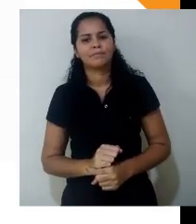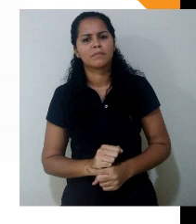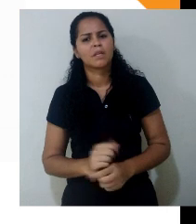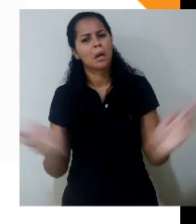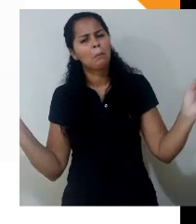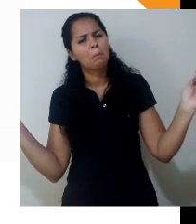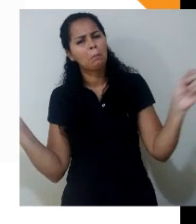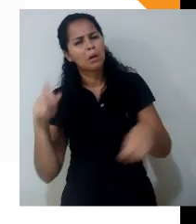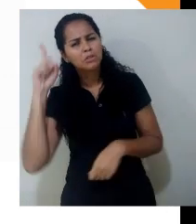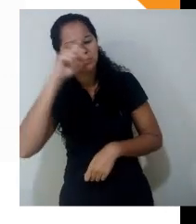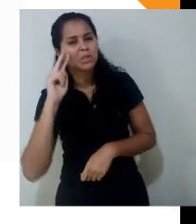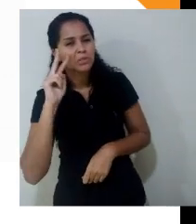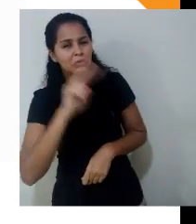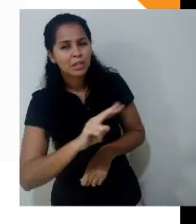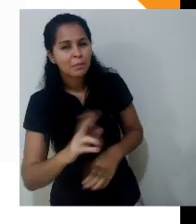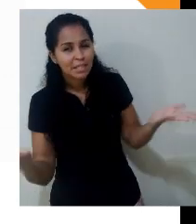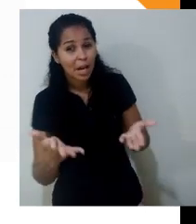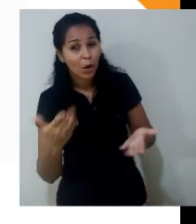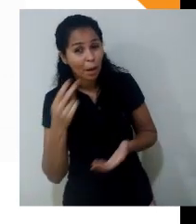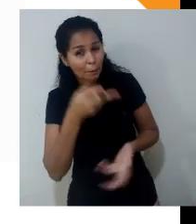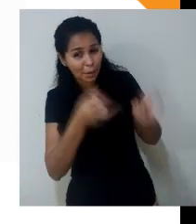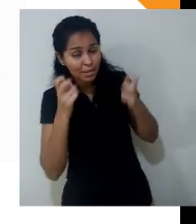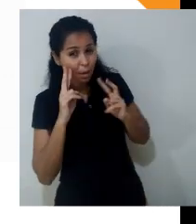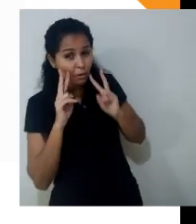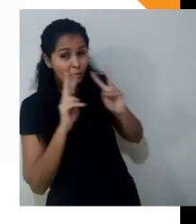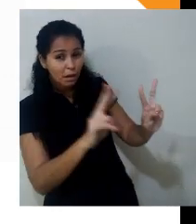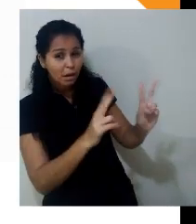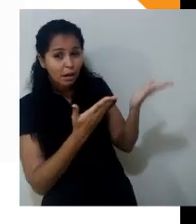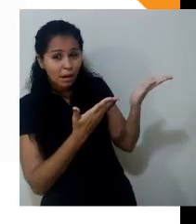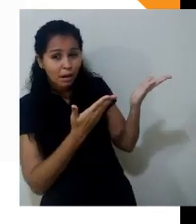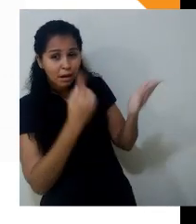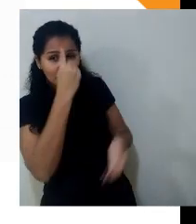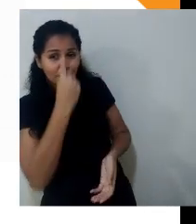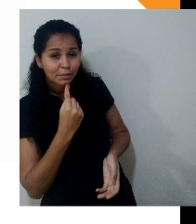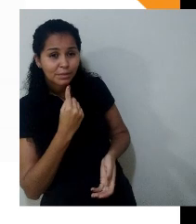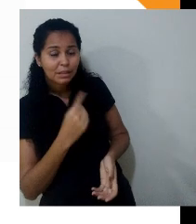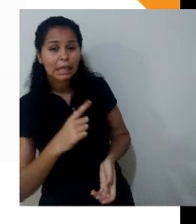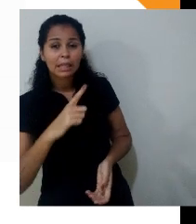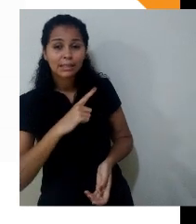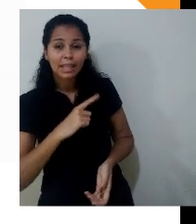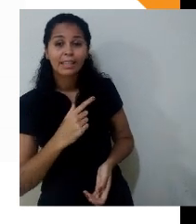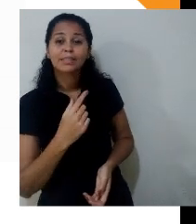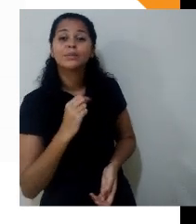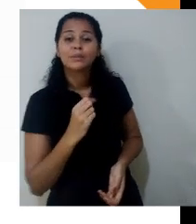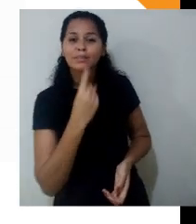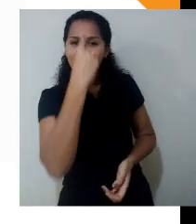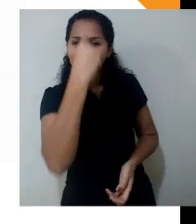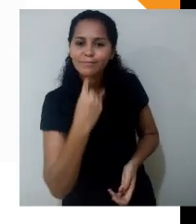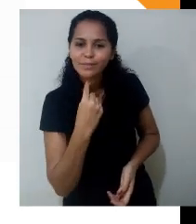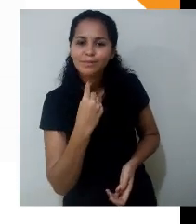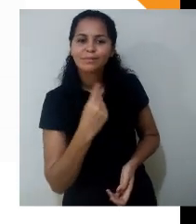Pode ficar difícil de ver isso assim, mas e assim? Viram? Você tem aí, ó, uma figura que